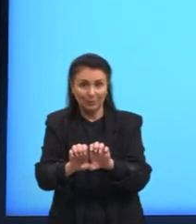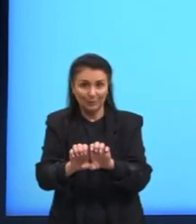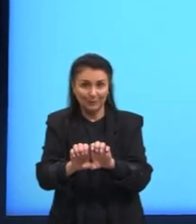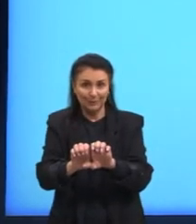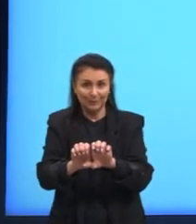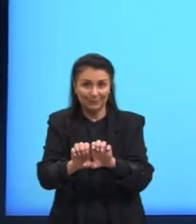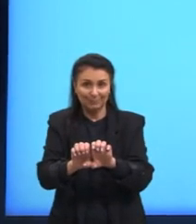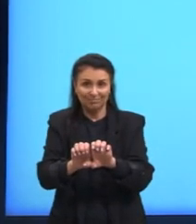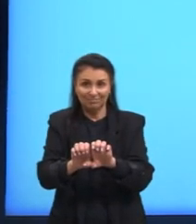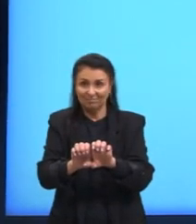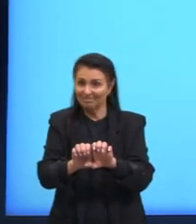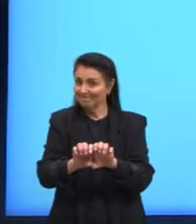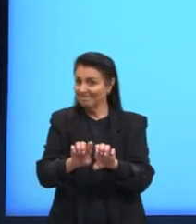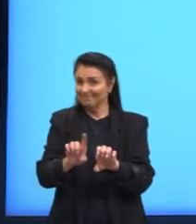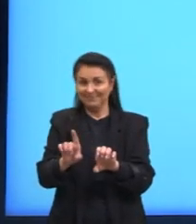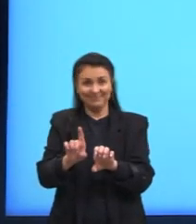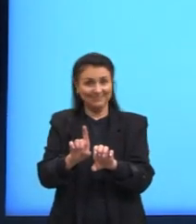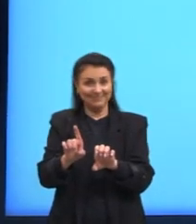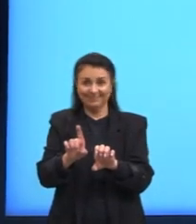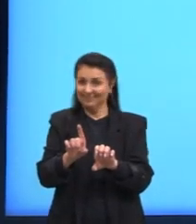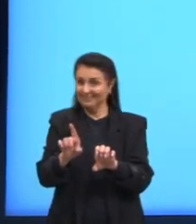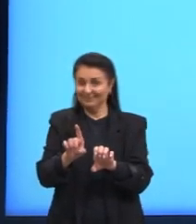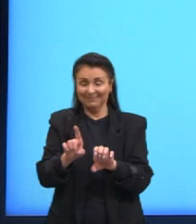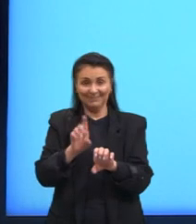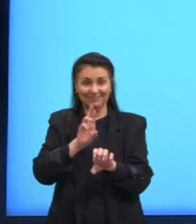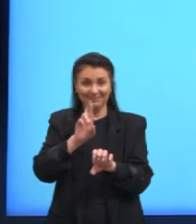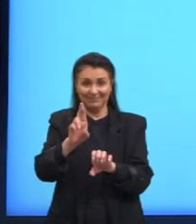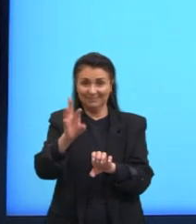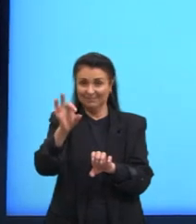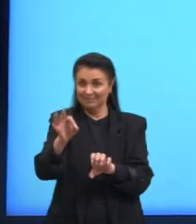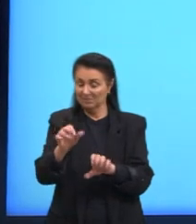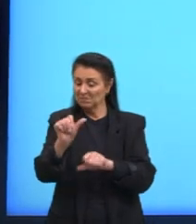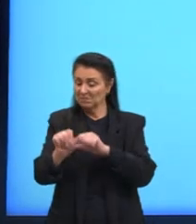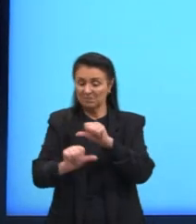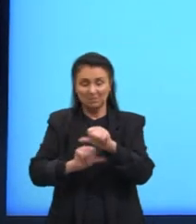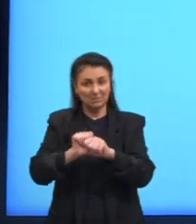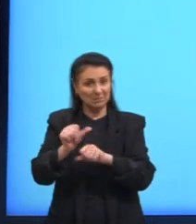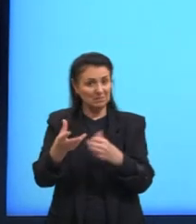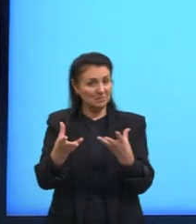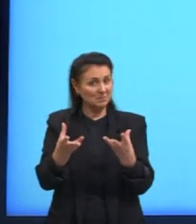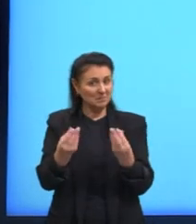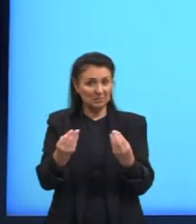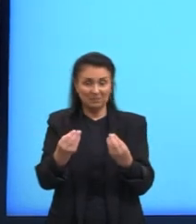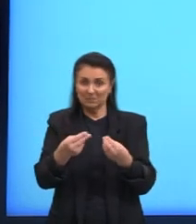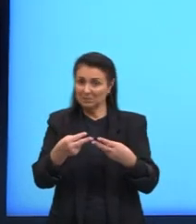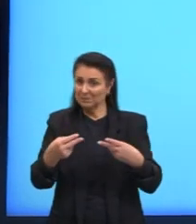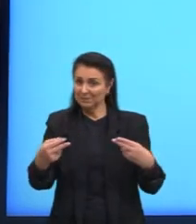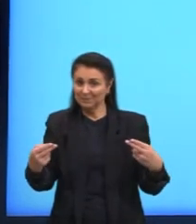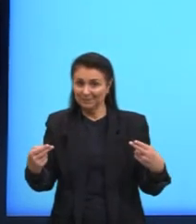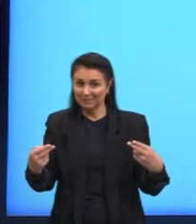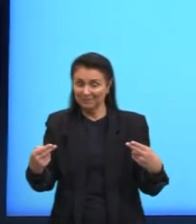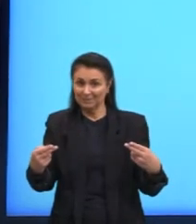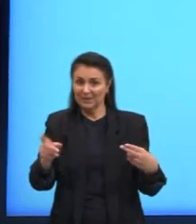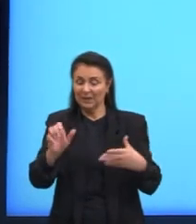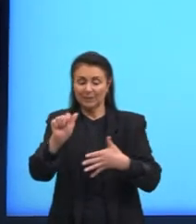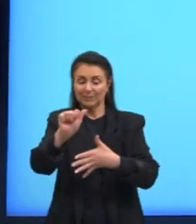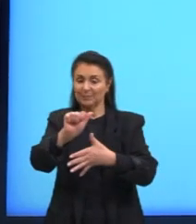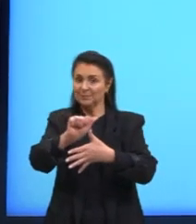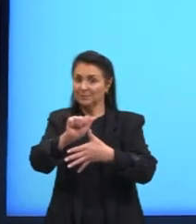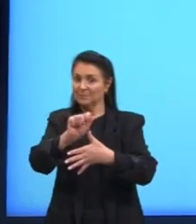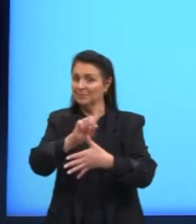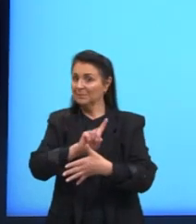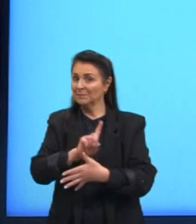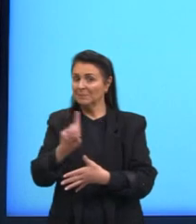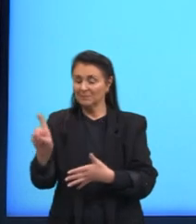então não tá não vai mudar muita coisa né então isso não interfere